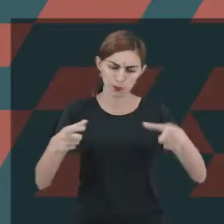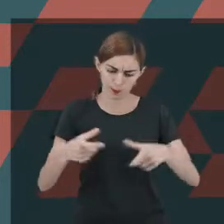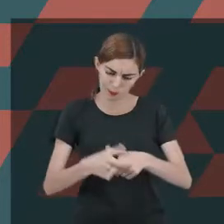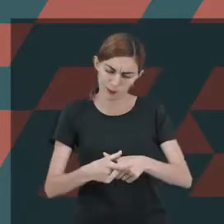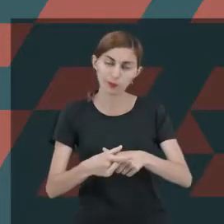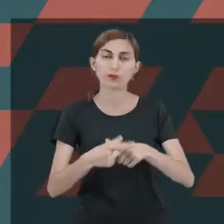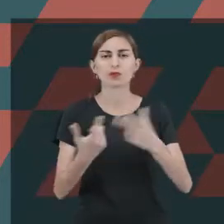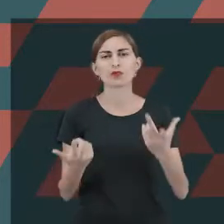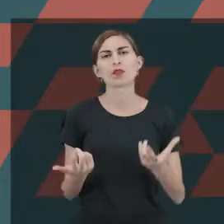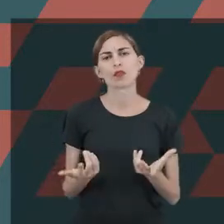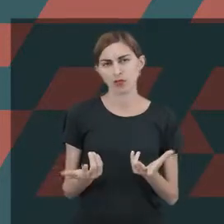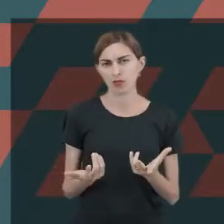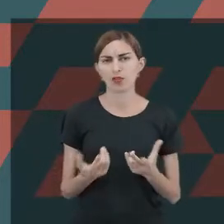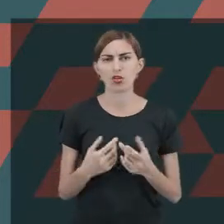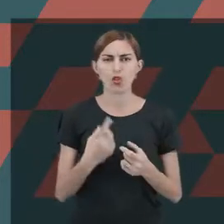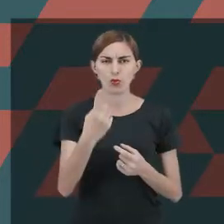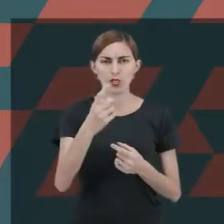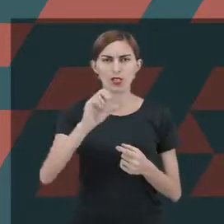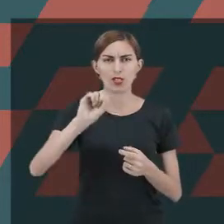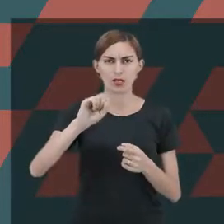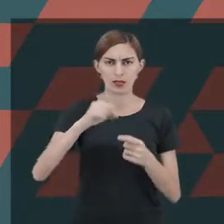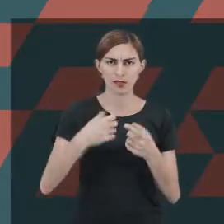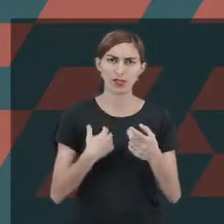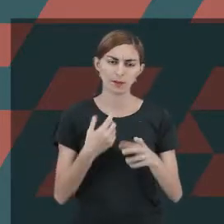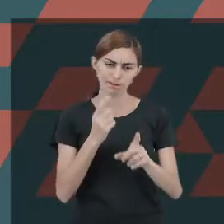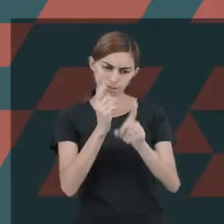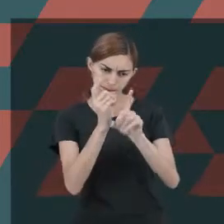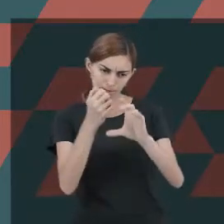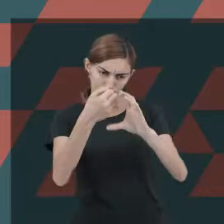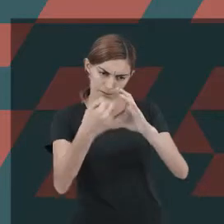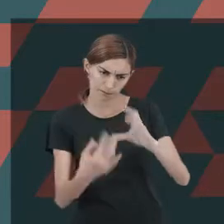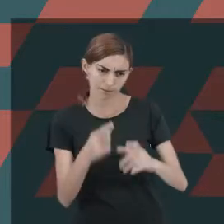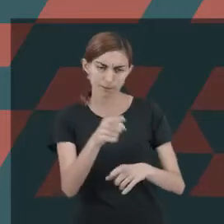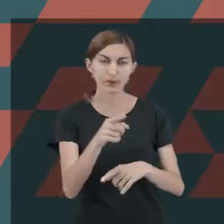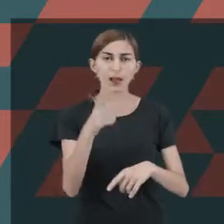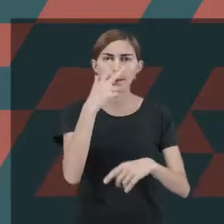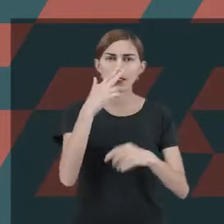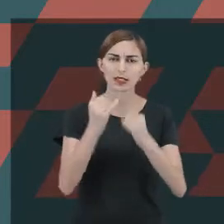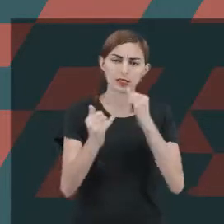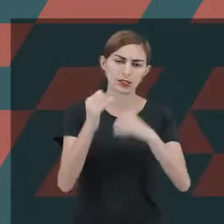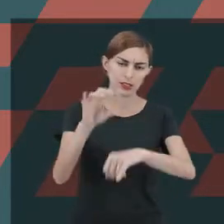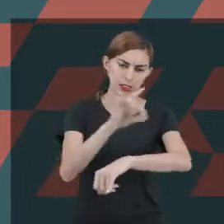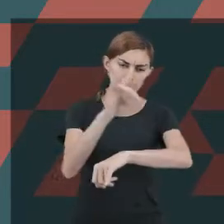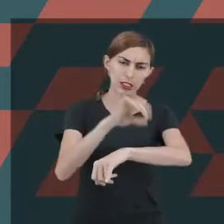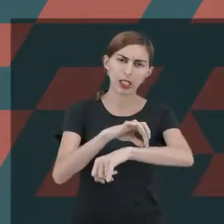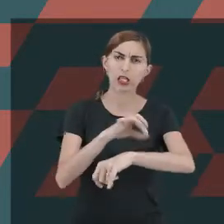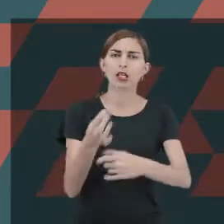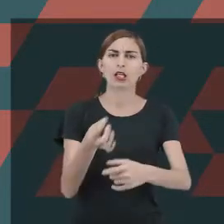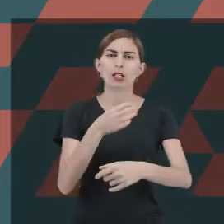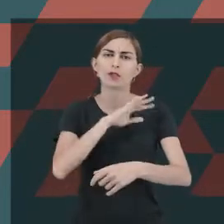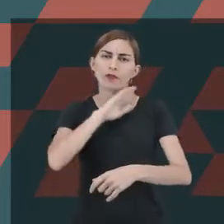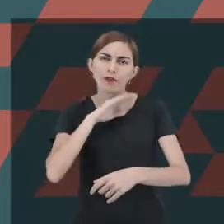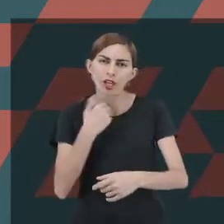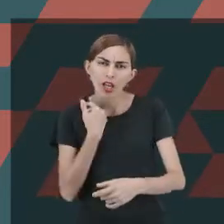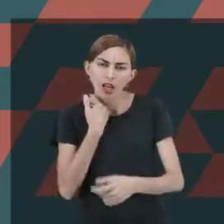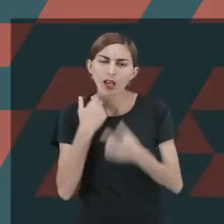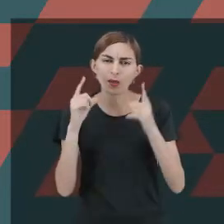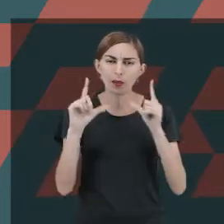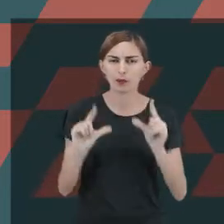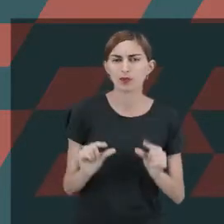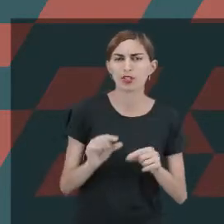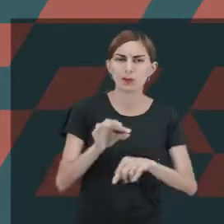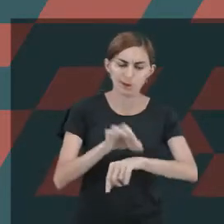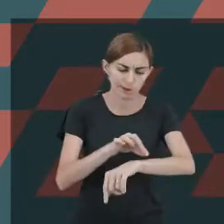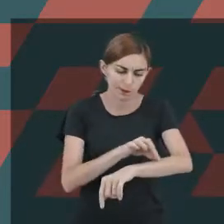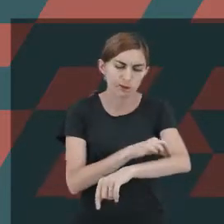era uma síndrome que se caracterizava semelhante à da dengue, um quadro de febre baixa, com o racho,